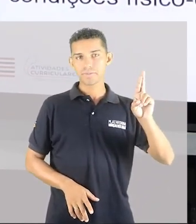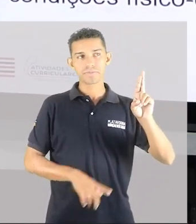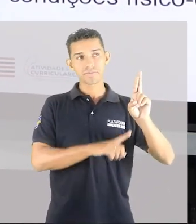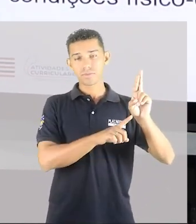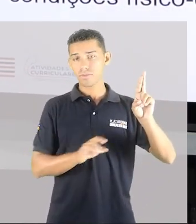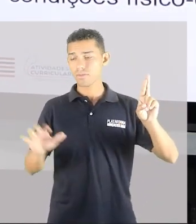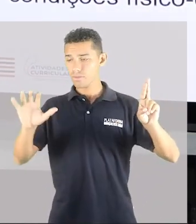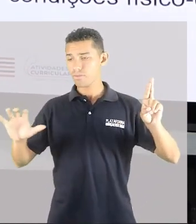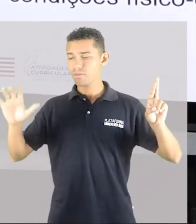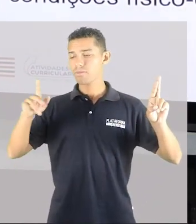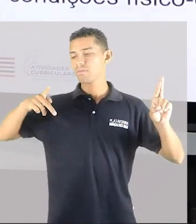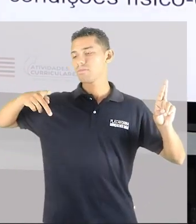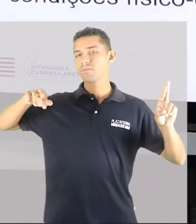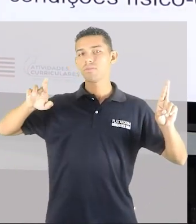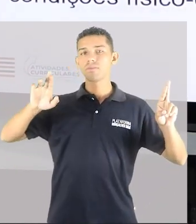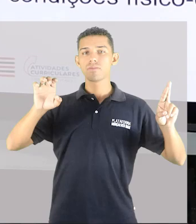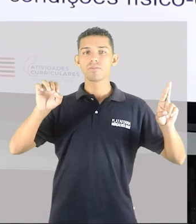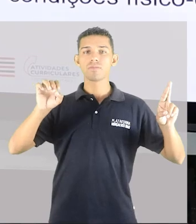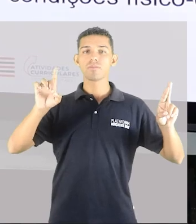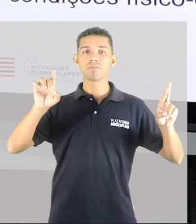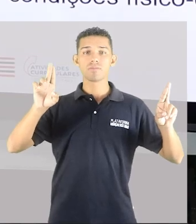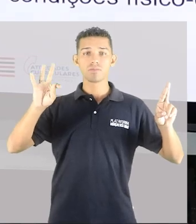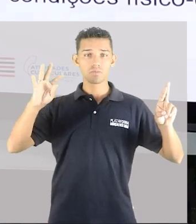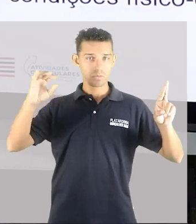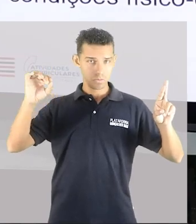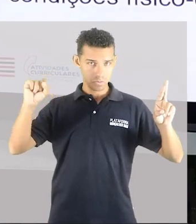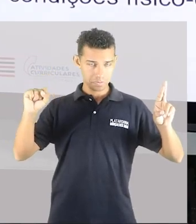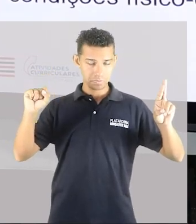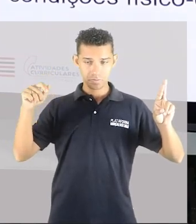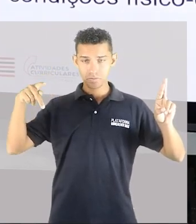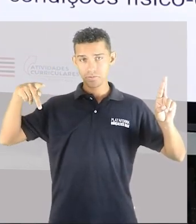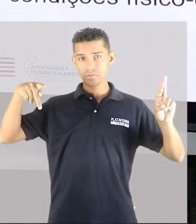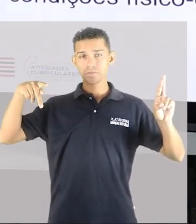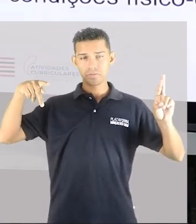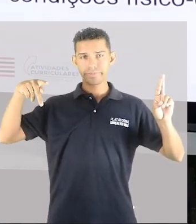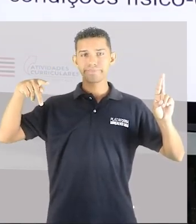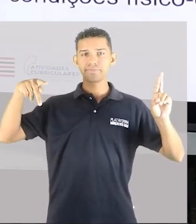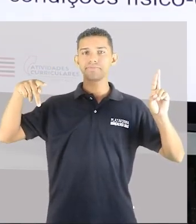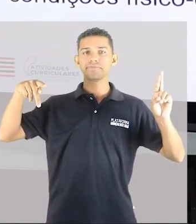Quem está aqui depois da seta, nós chamamos de produtos.